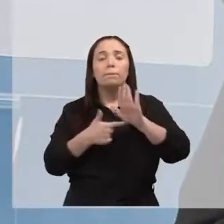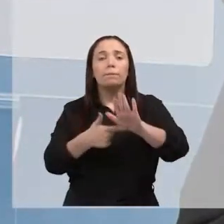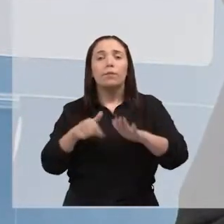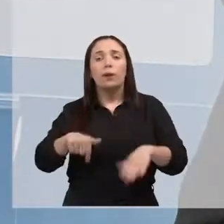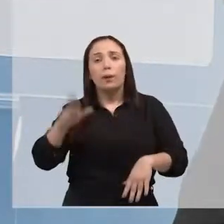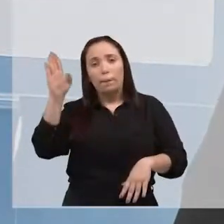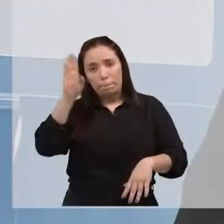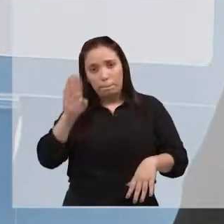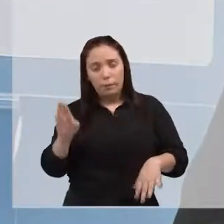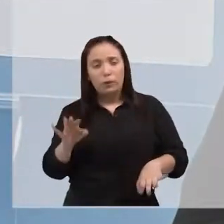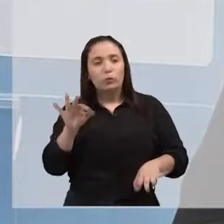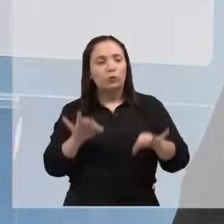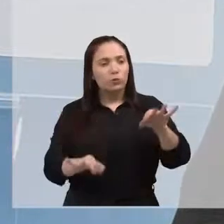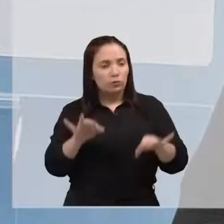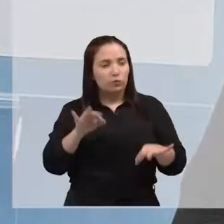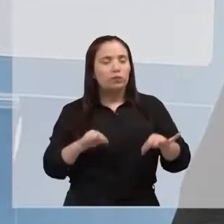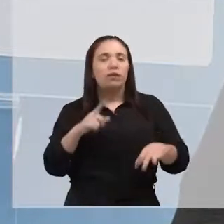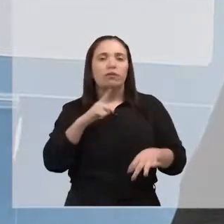a justiça é marcada.